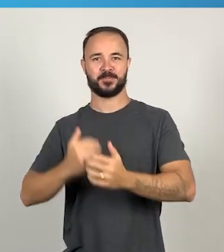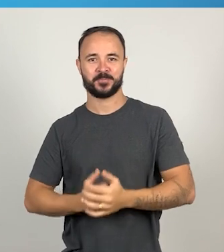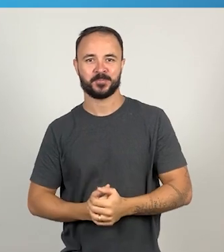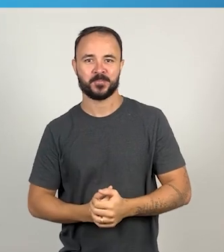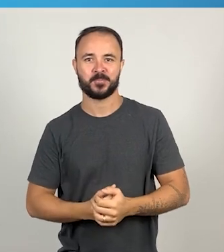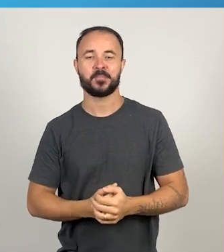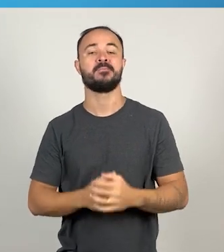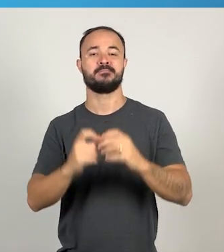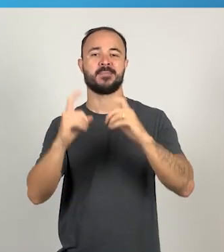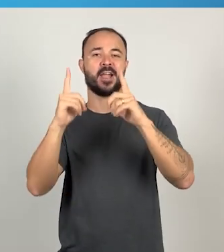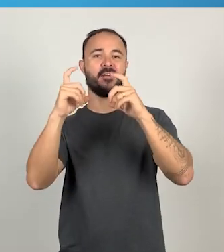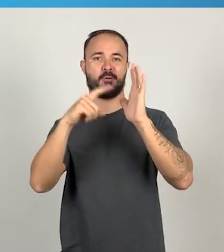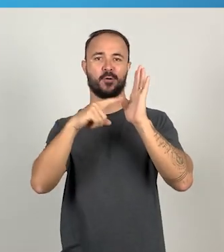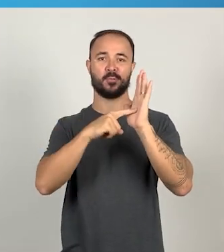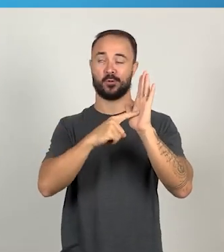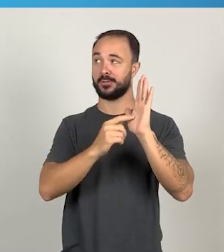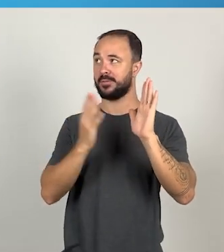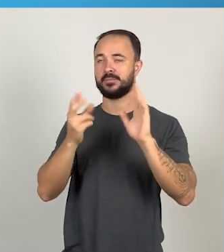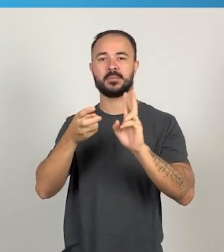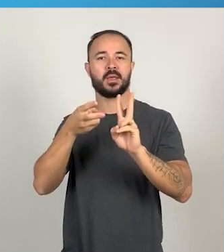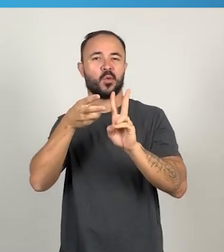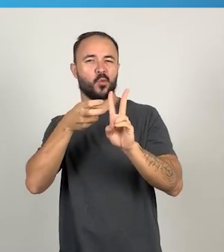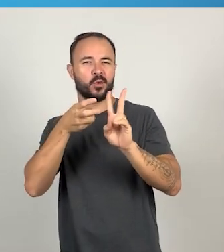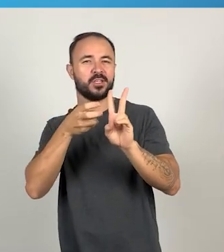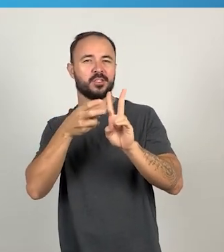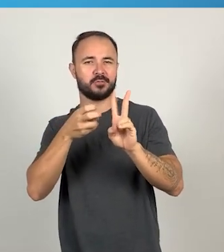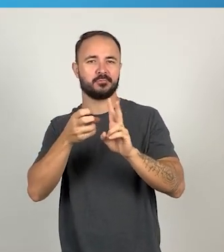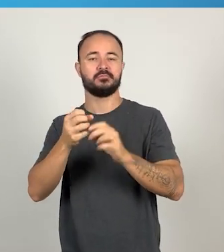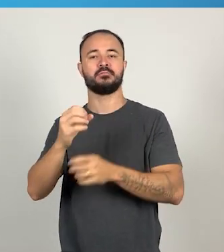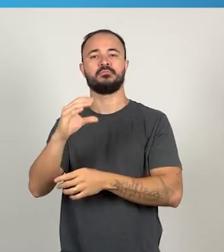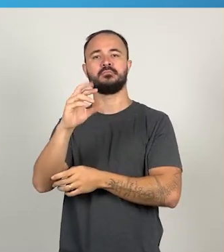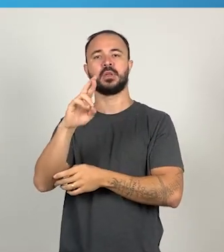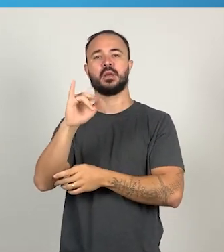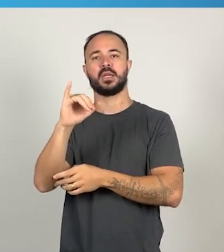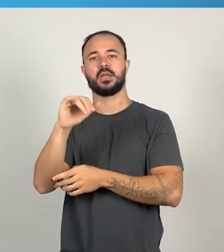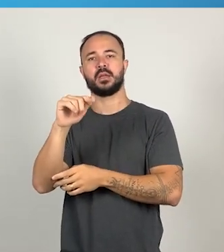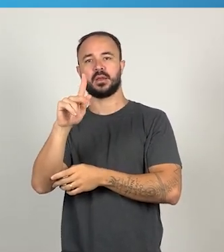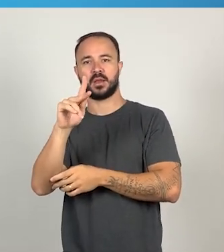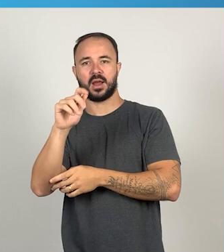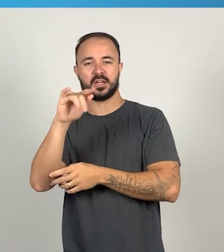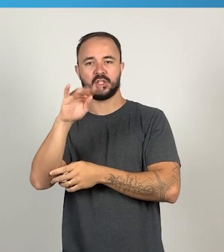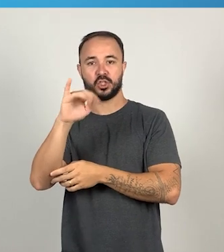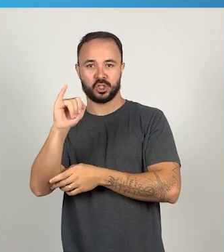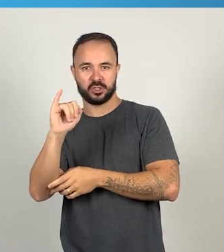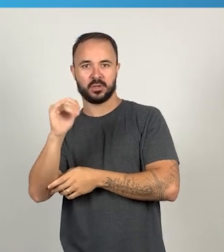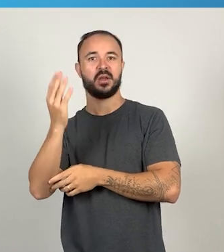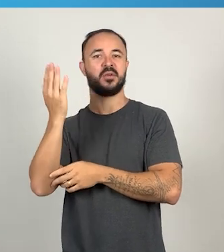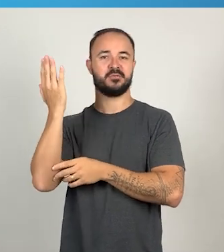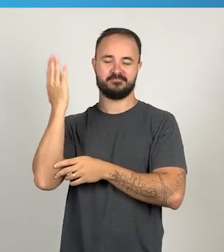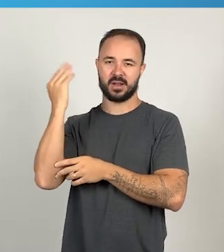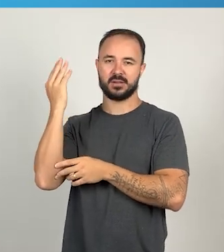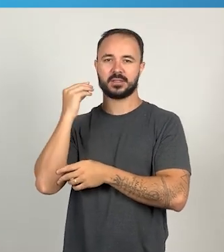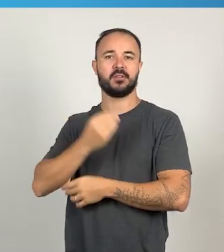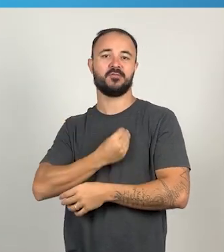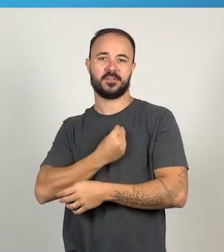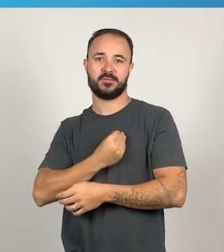ao fundo uma imagem que mostra indígenas da tribo Cricati, né, que habitavam aqui a nossa região. Tudo isso está